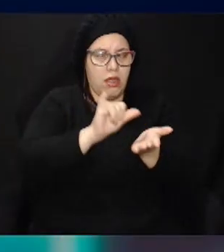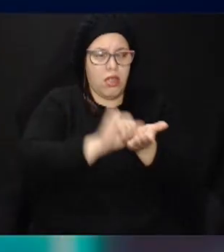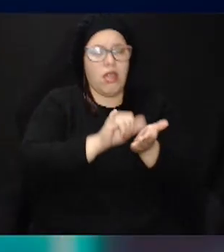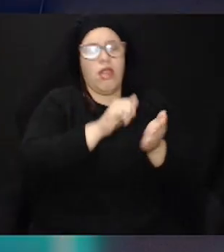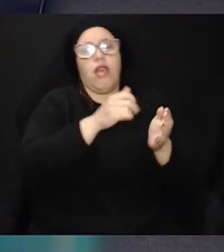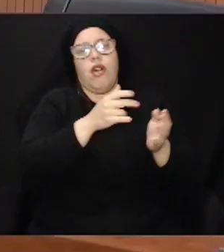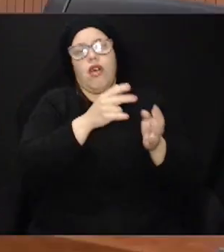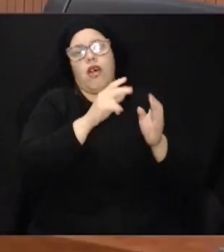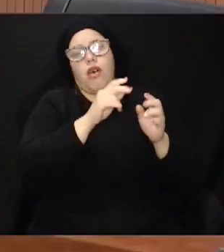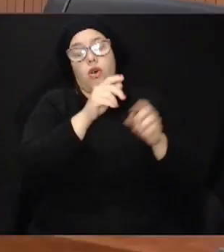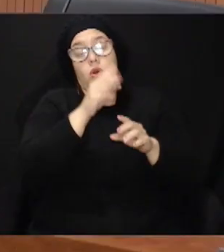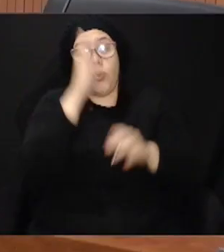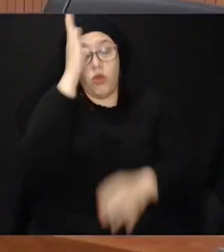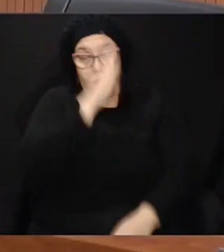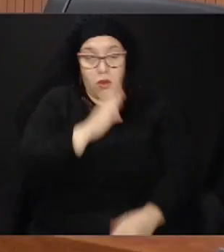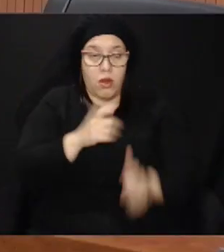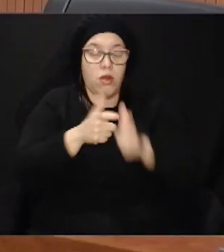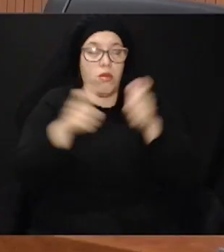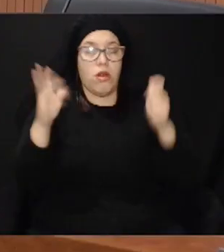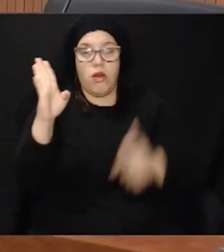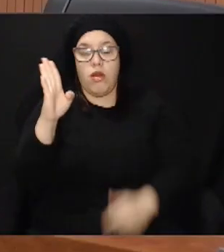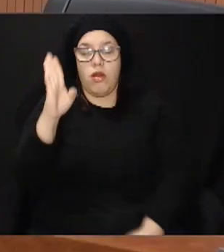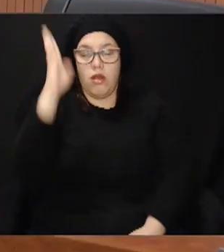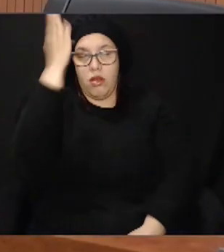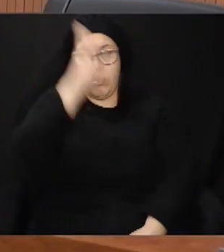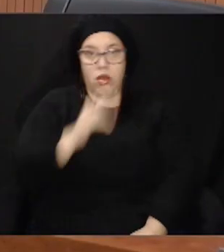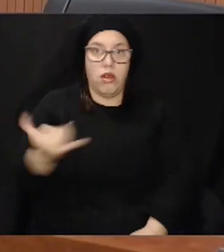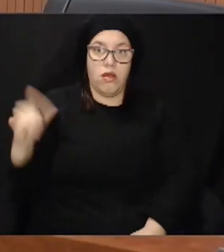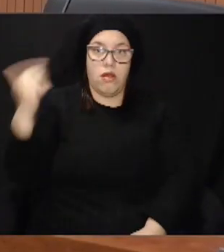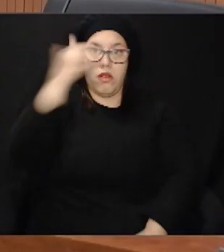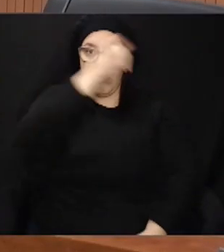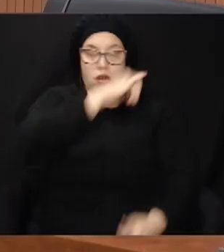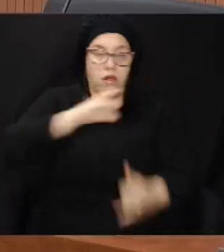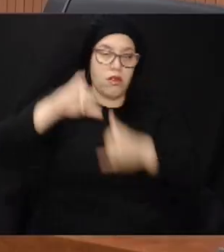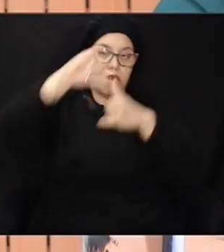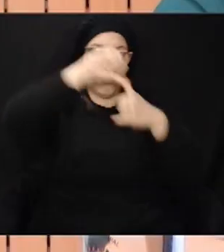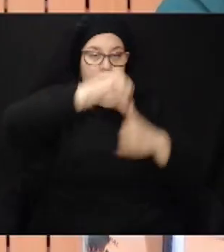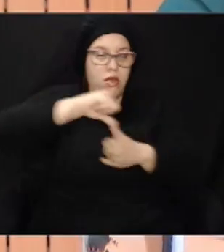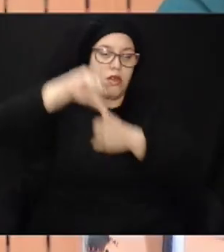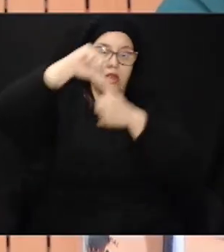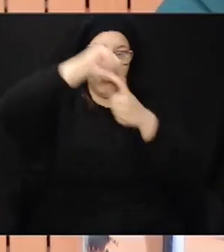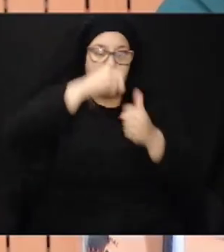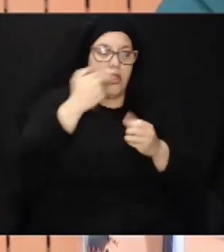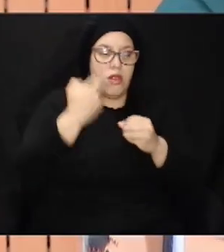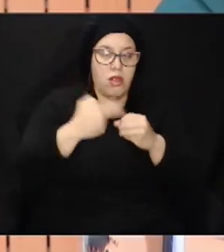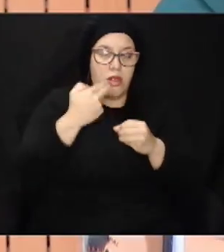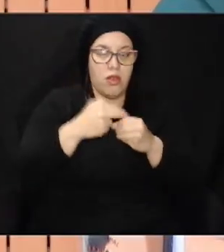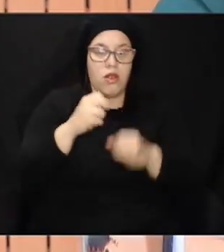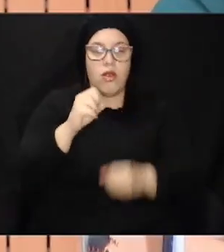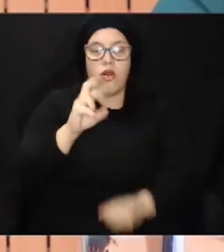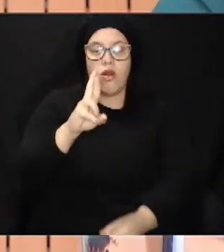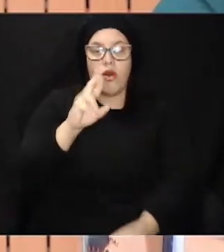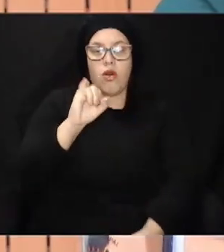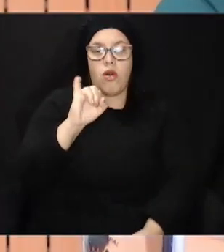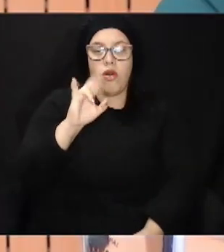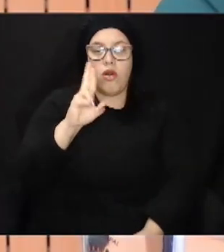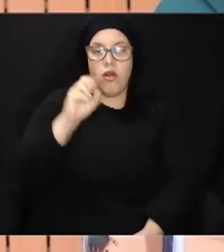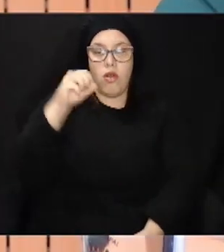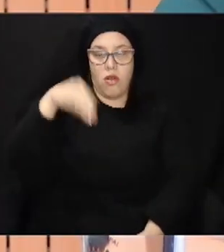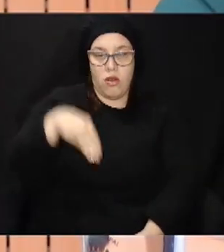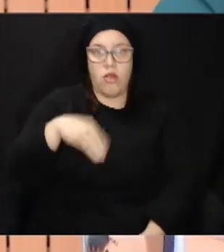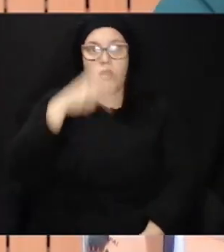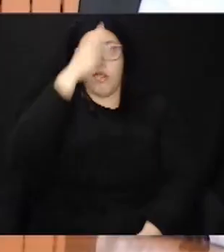maiores aeroportos da América Latina. Temos como referência a Unicamp, o Ório, e ainda temos pessoas que